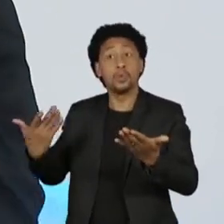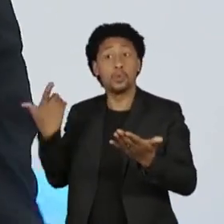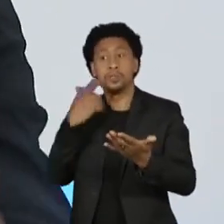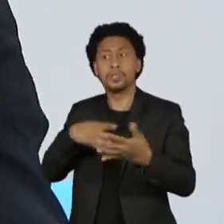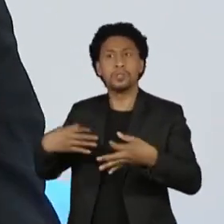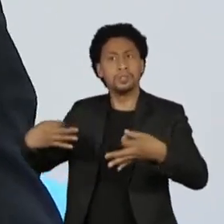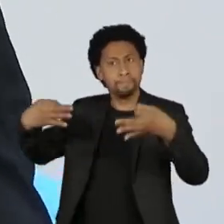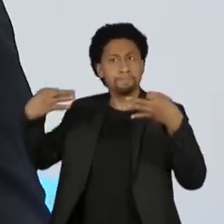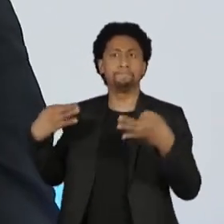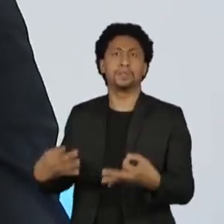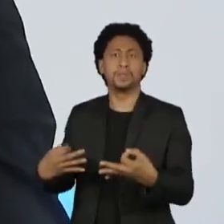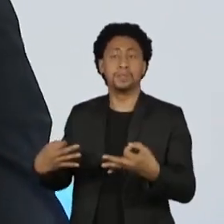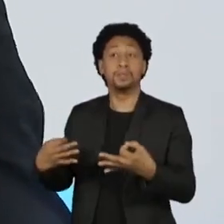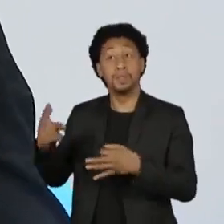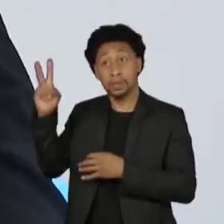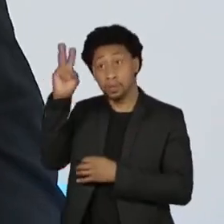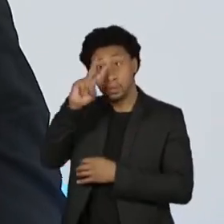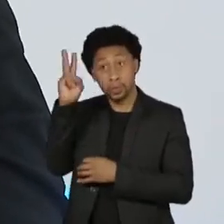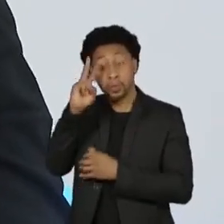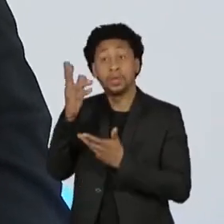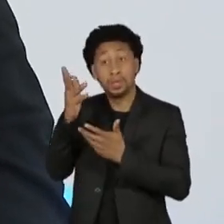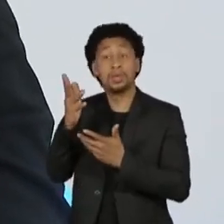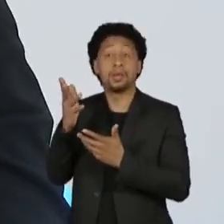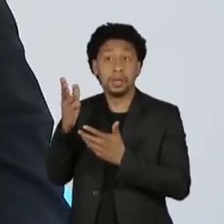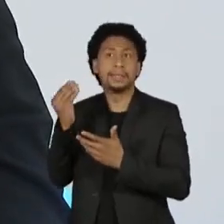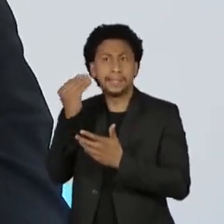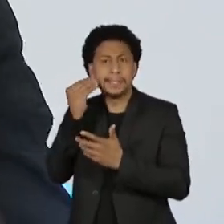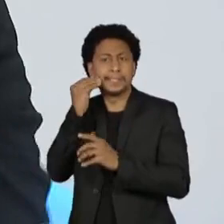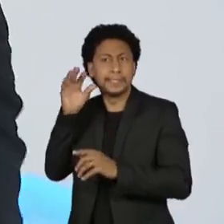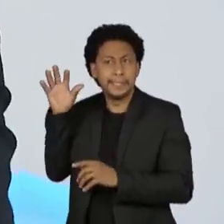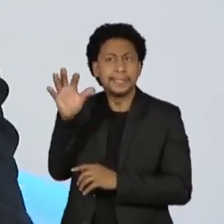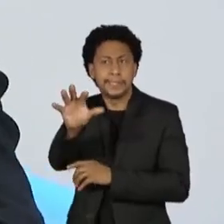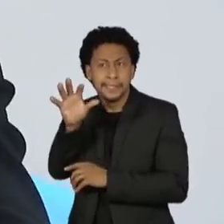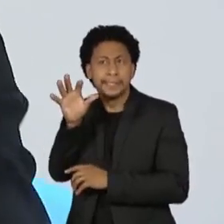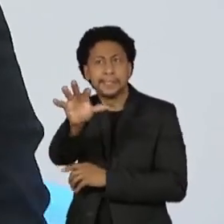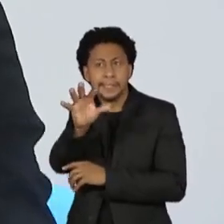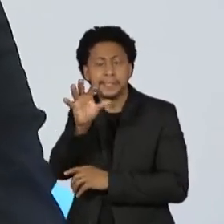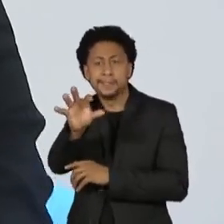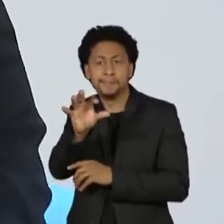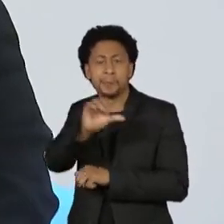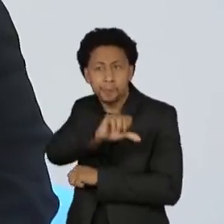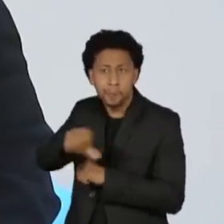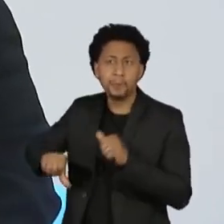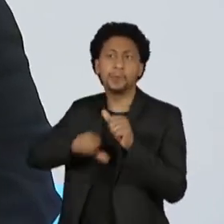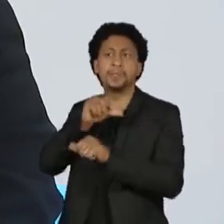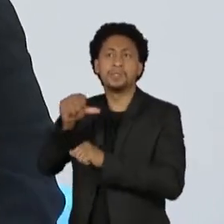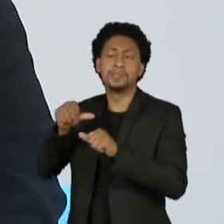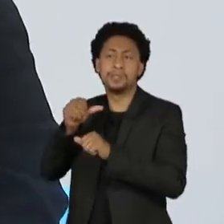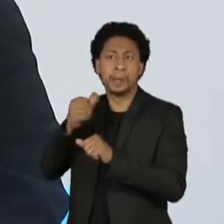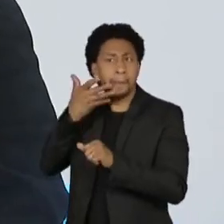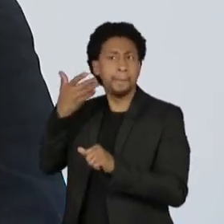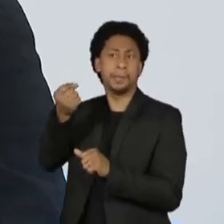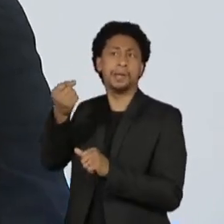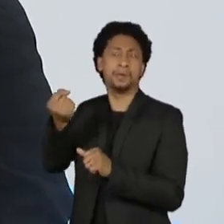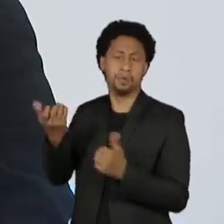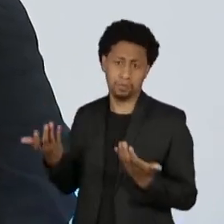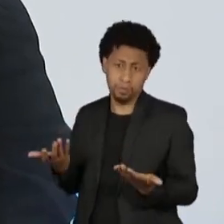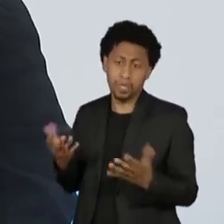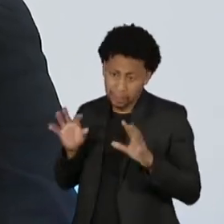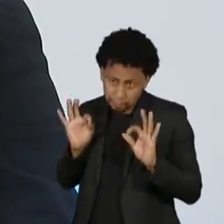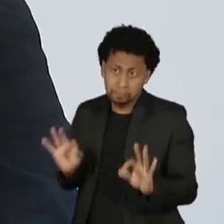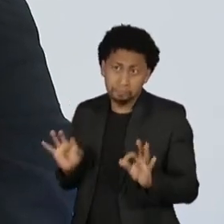acertei porque a história realmente que é que lembra aqueceram o cara e eu acerto pertencendo ele e